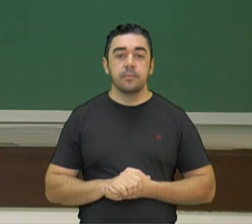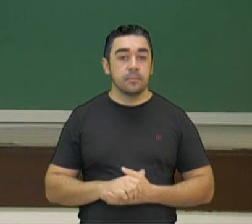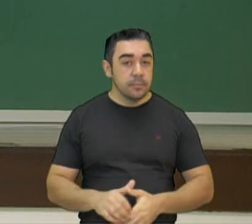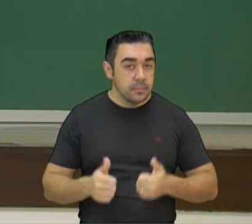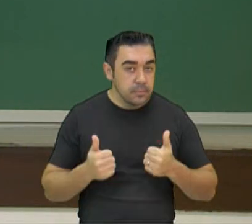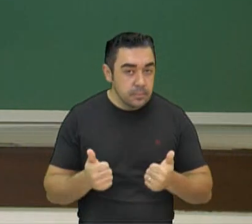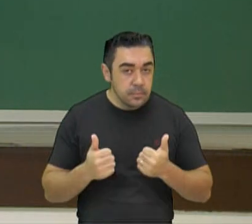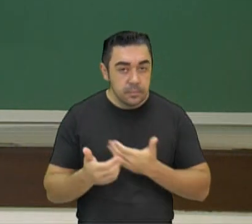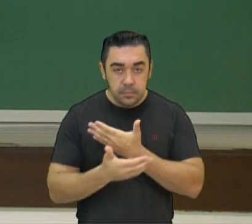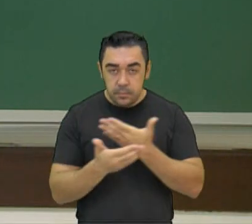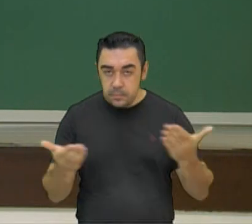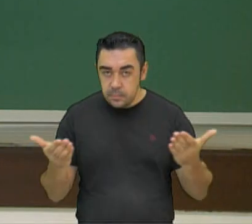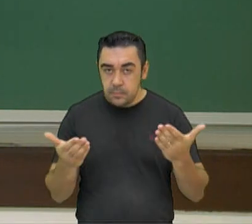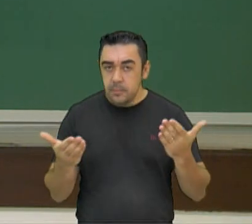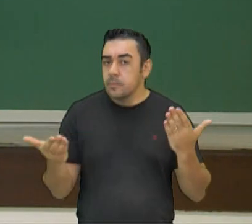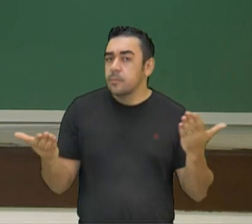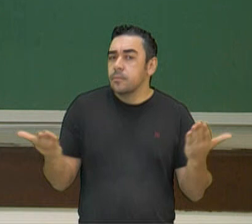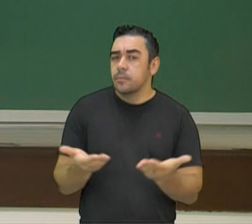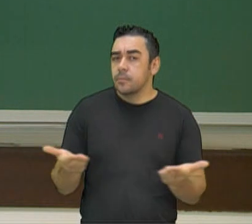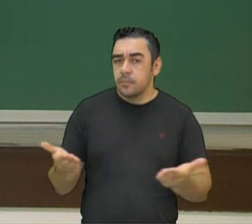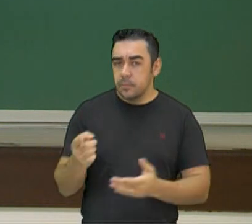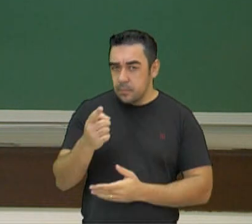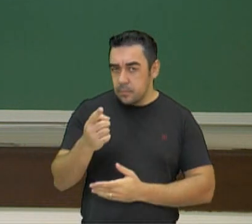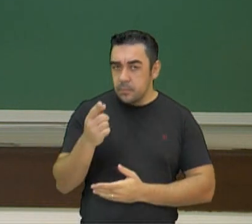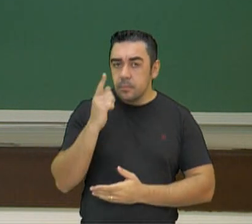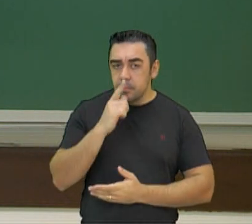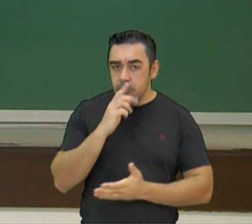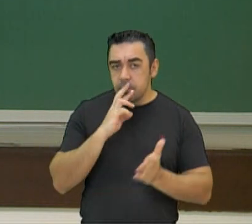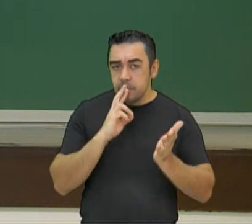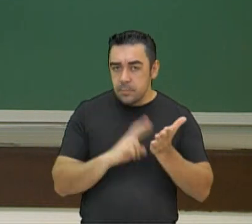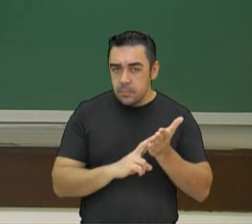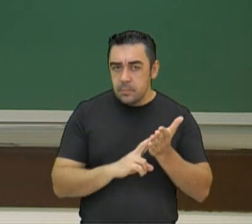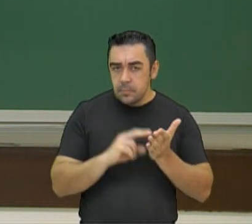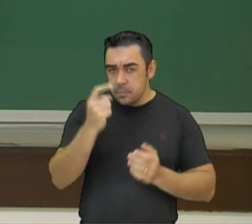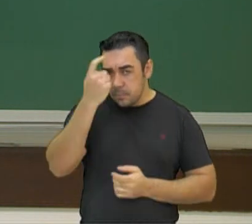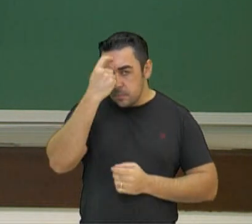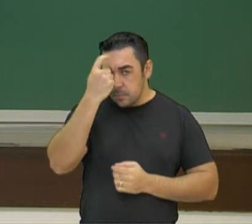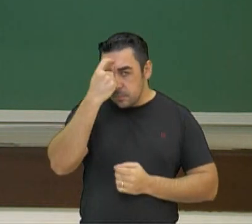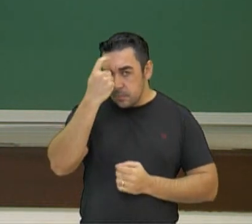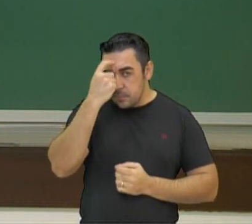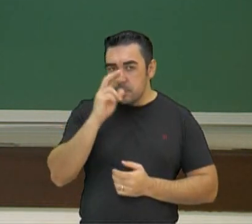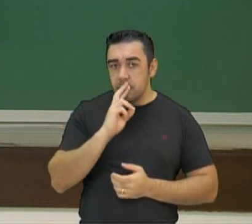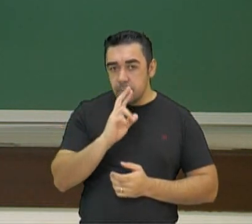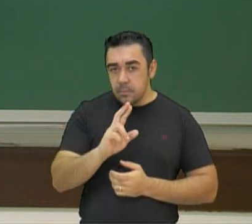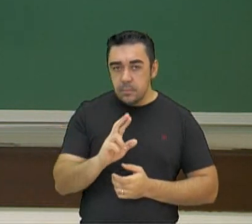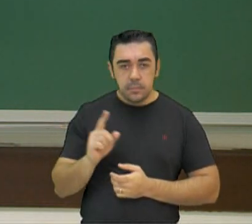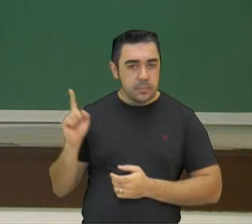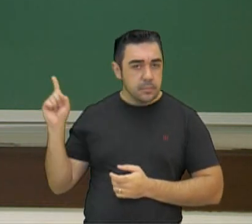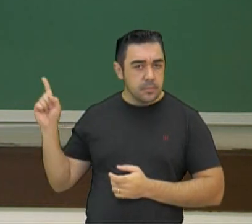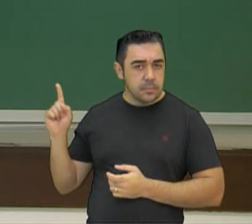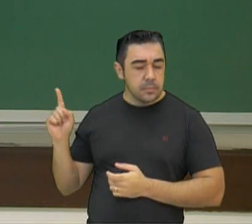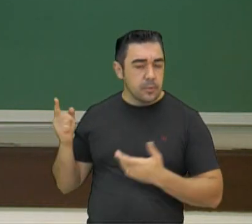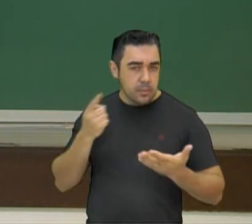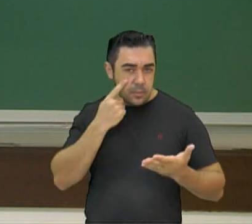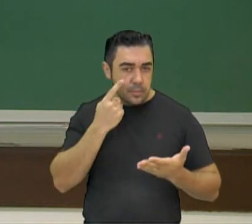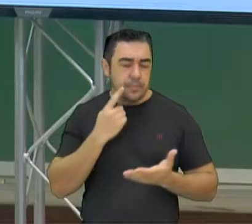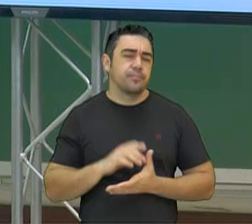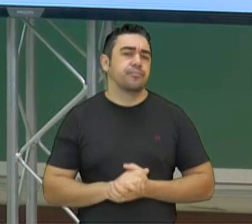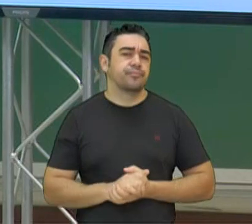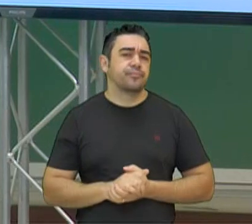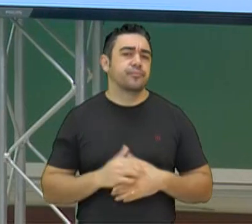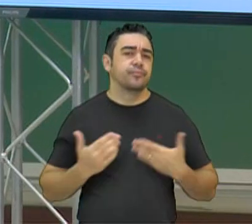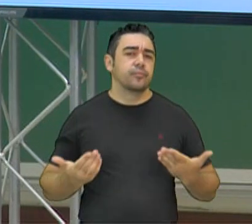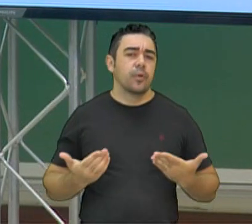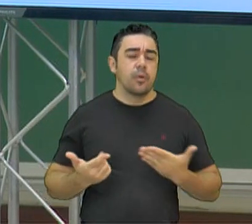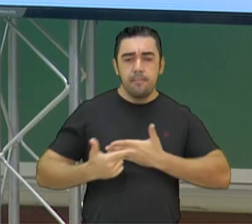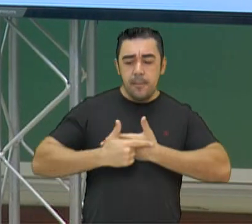Muito bem, pessoal. E agora? Você conseguiu refletir, pensar bem nessa resposta? Olha lá. Qual é o papel